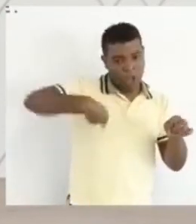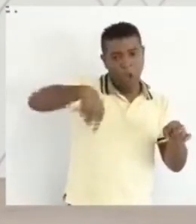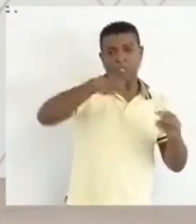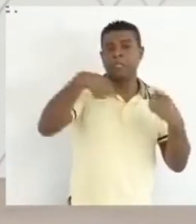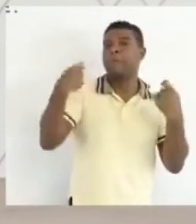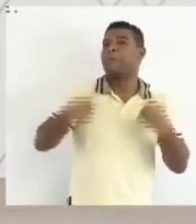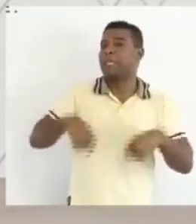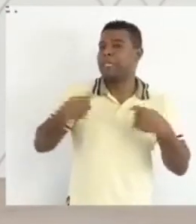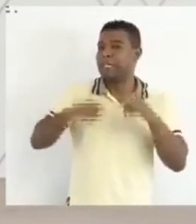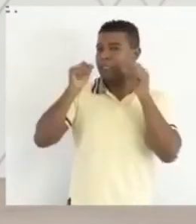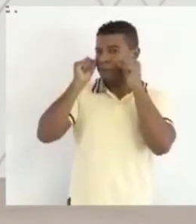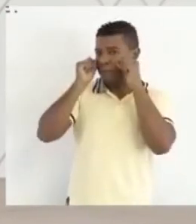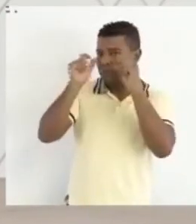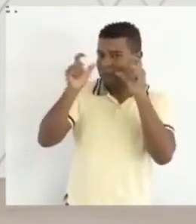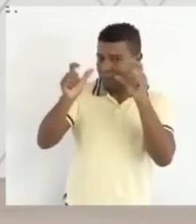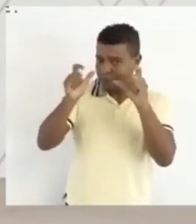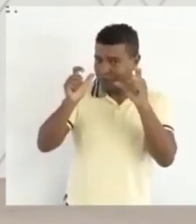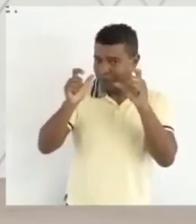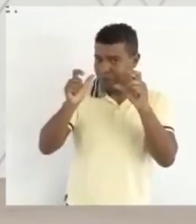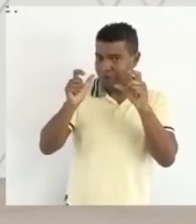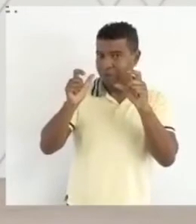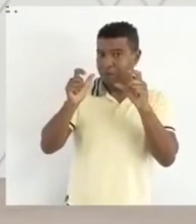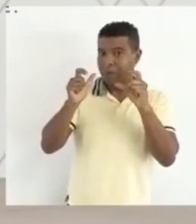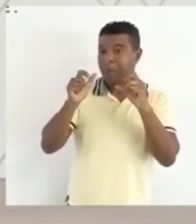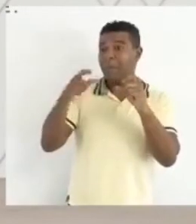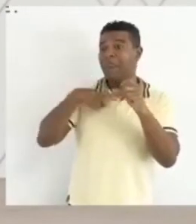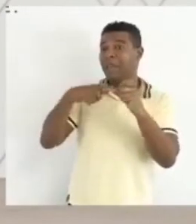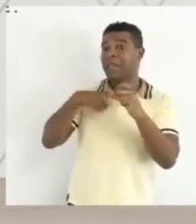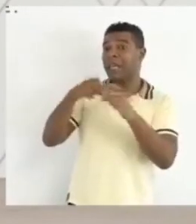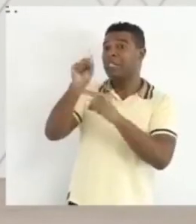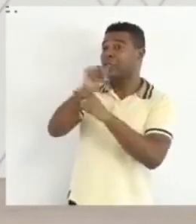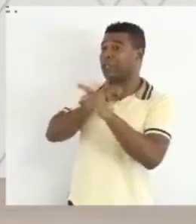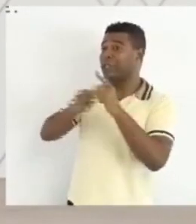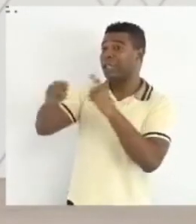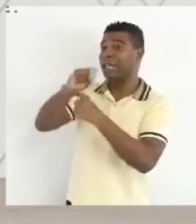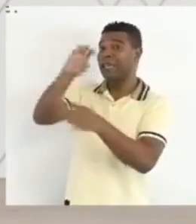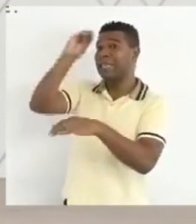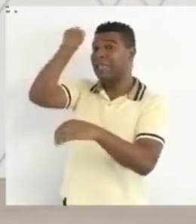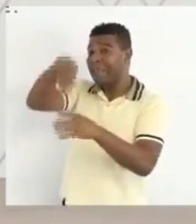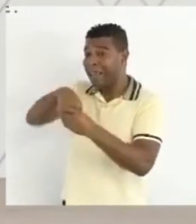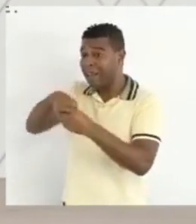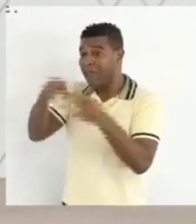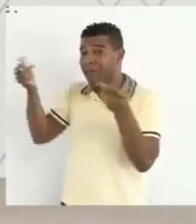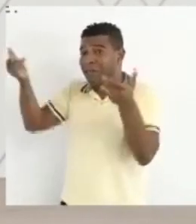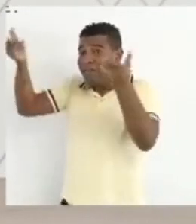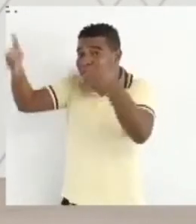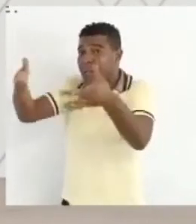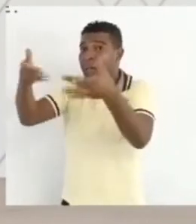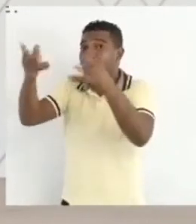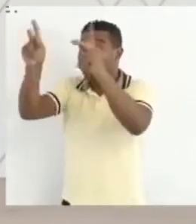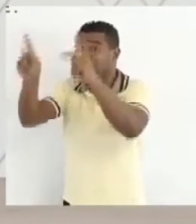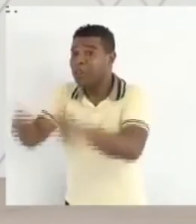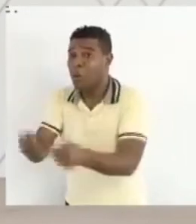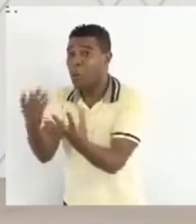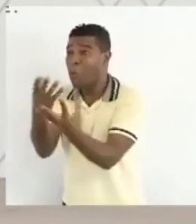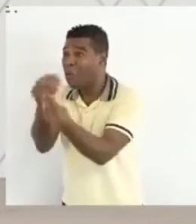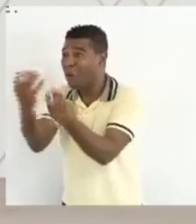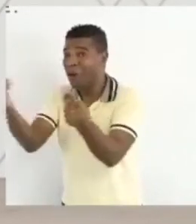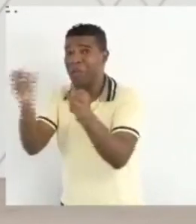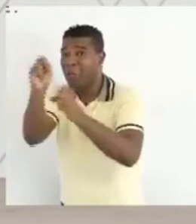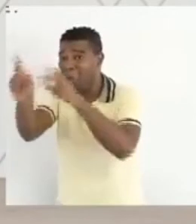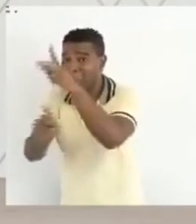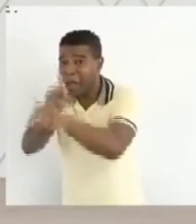grande da sociedade que não teve a doença e que as medidas de cuidado, de manter um certo grau